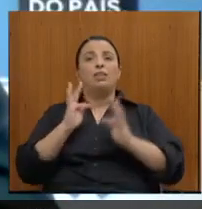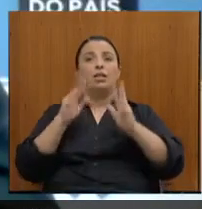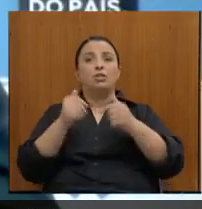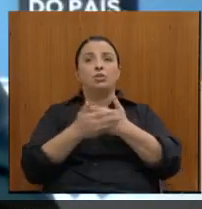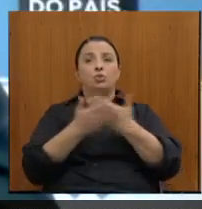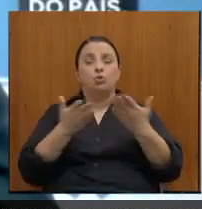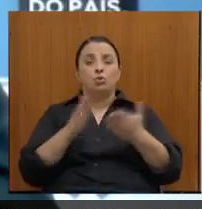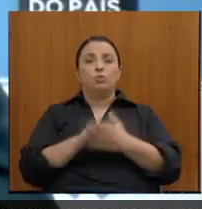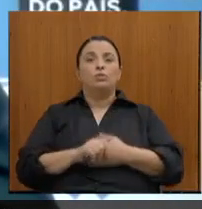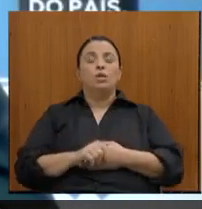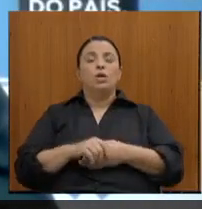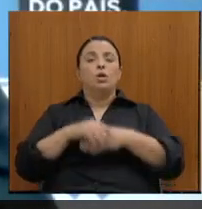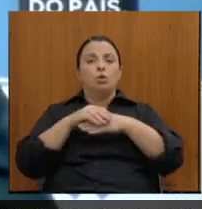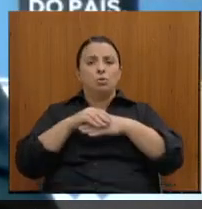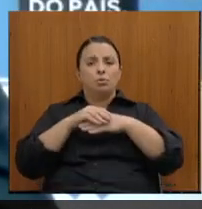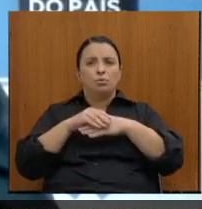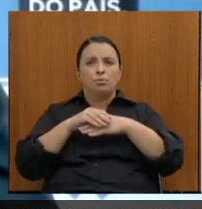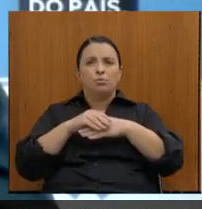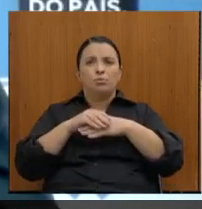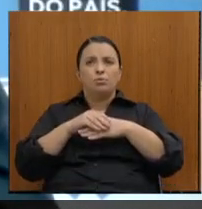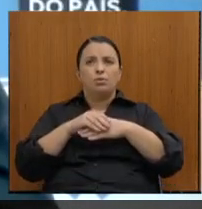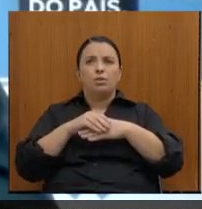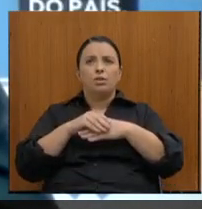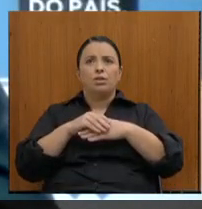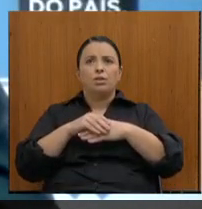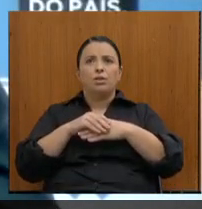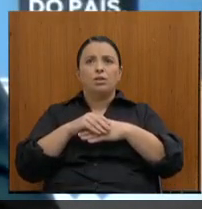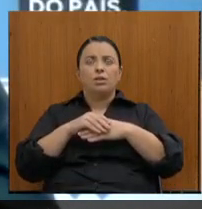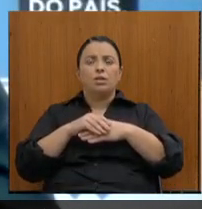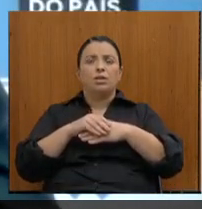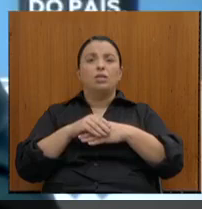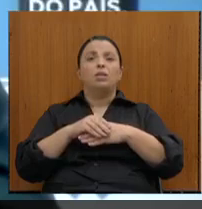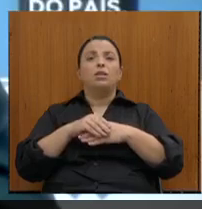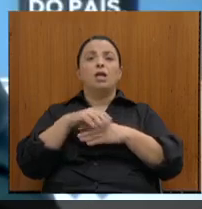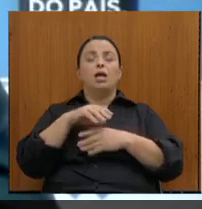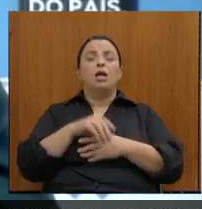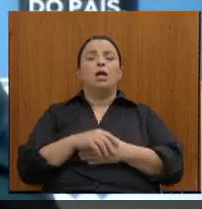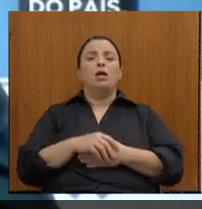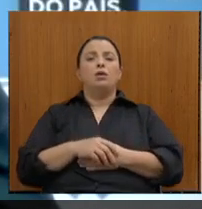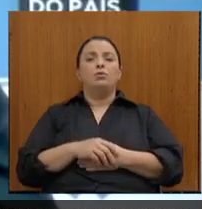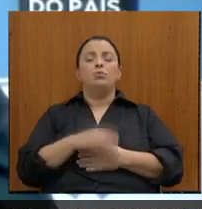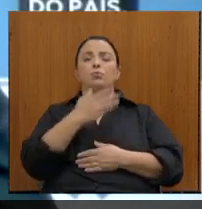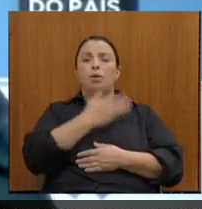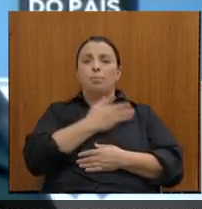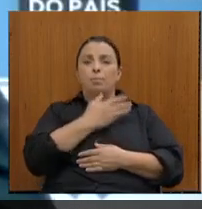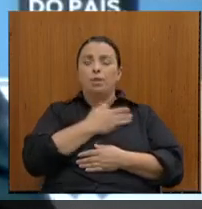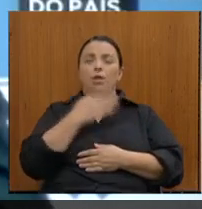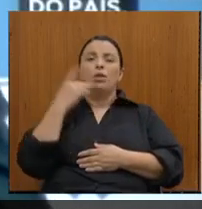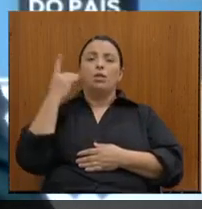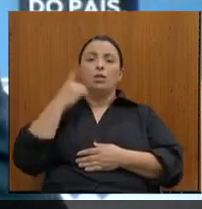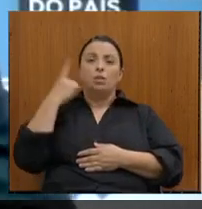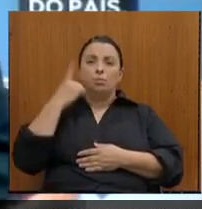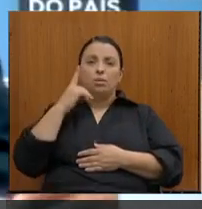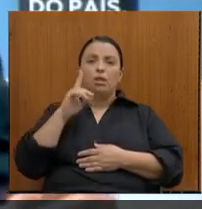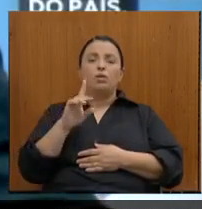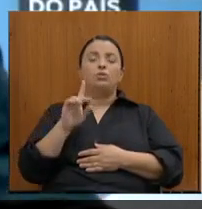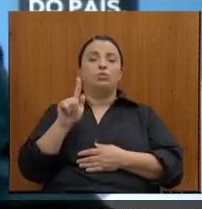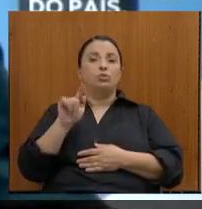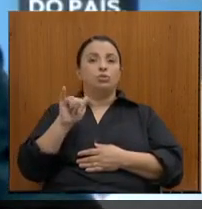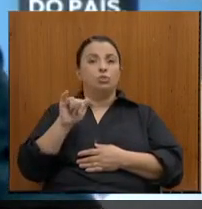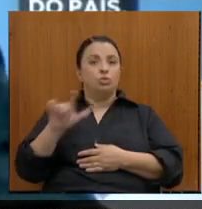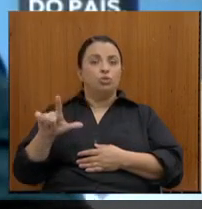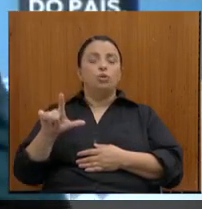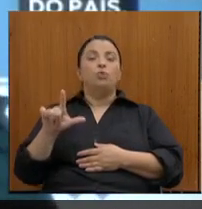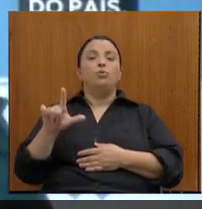das energias renováveis dos recursos hídricos transamigo da indústria Deputado Gil Pereira que tem feito um